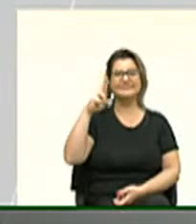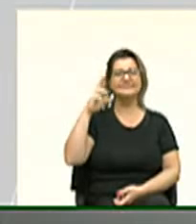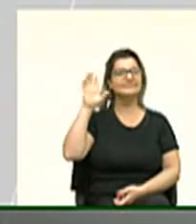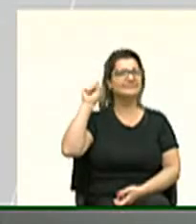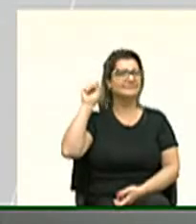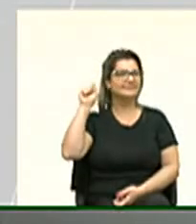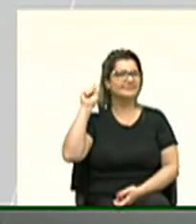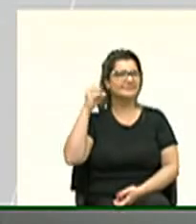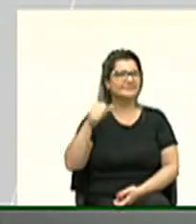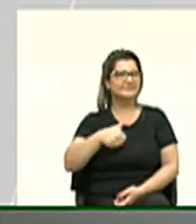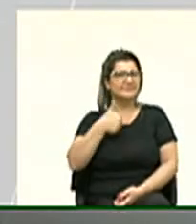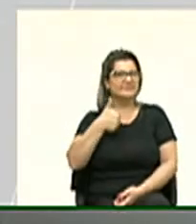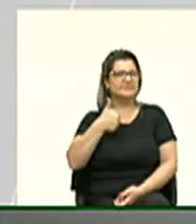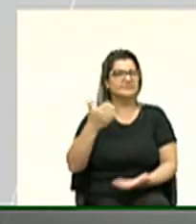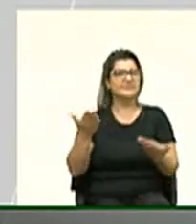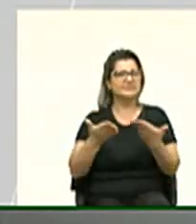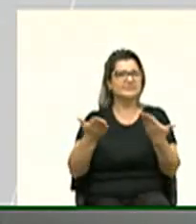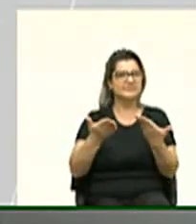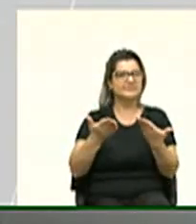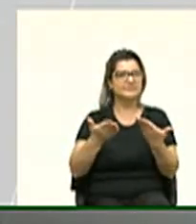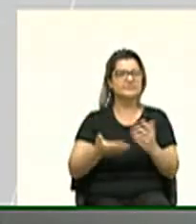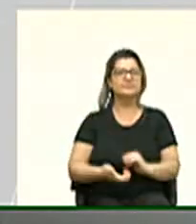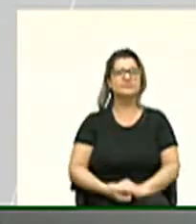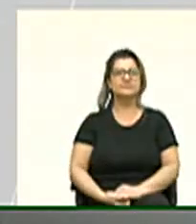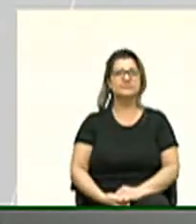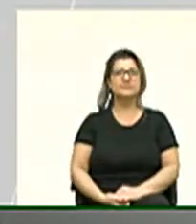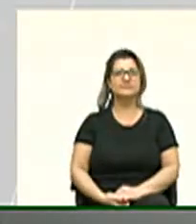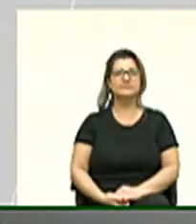falar. Posso falar? Pode.